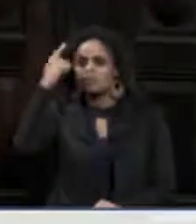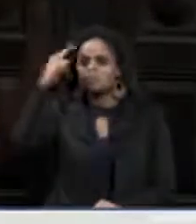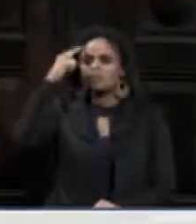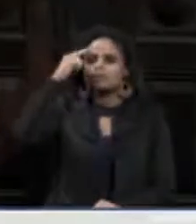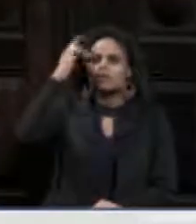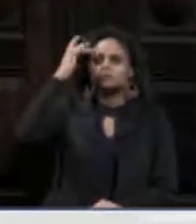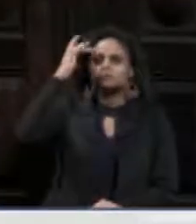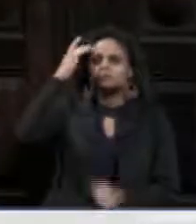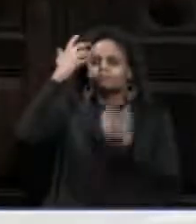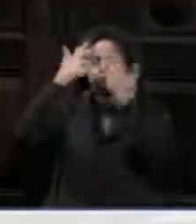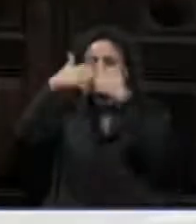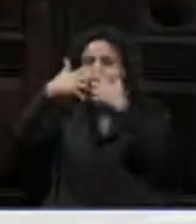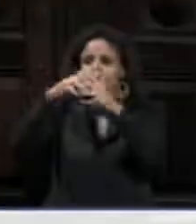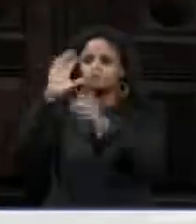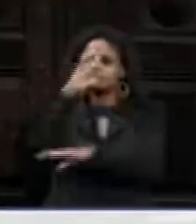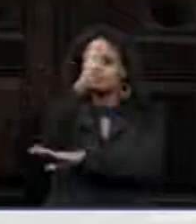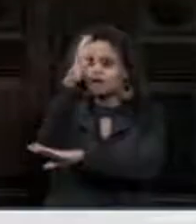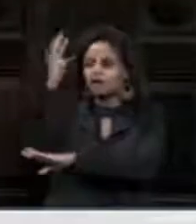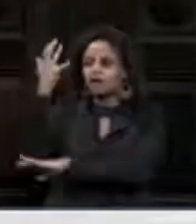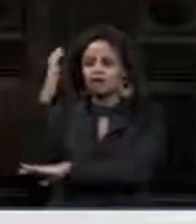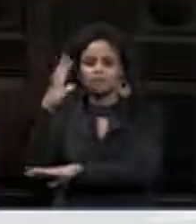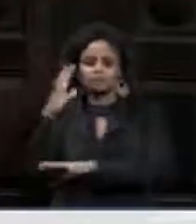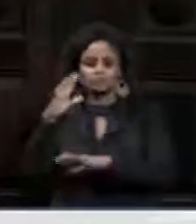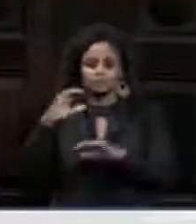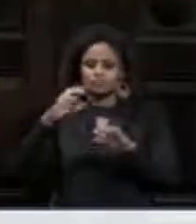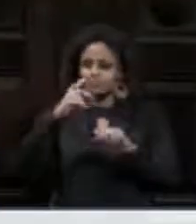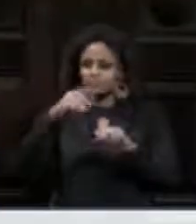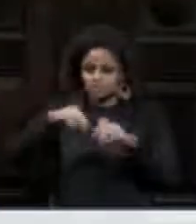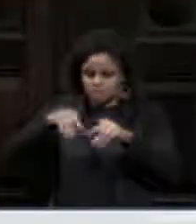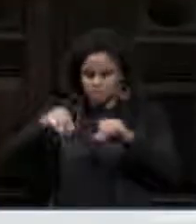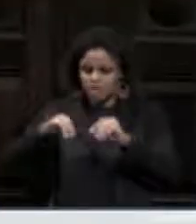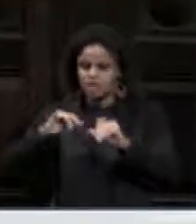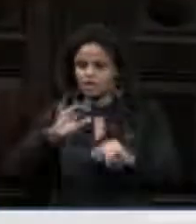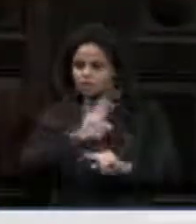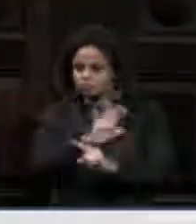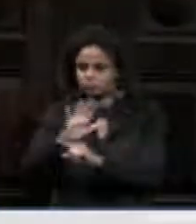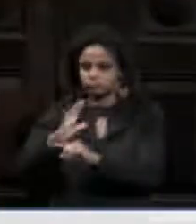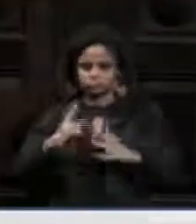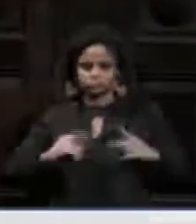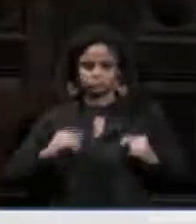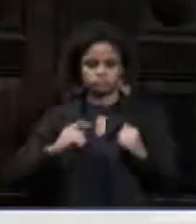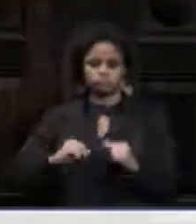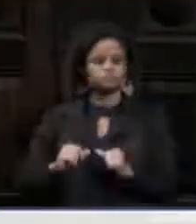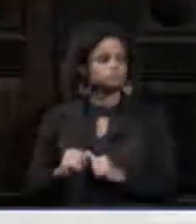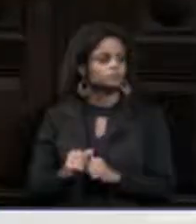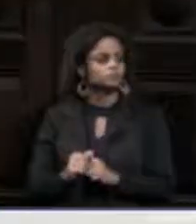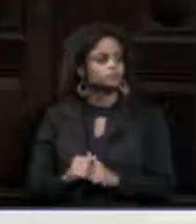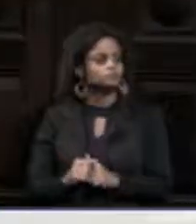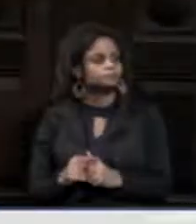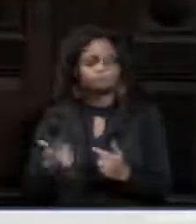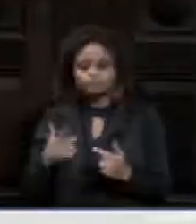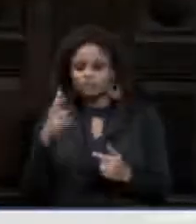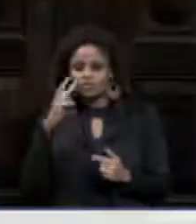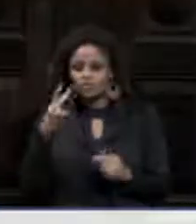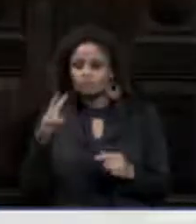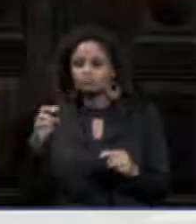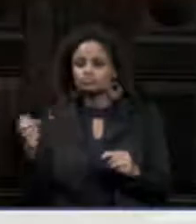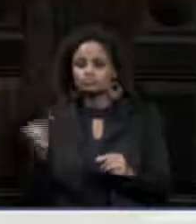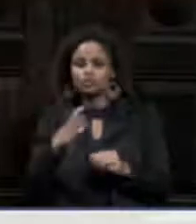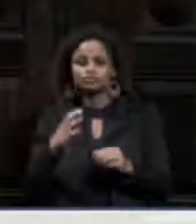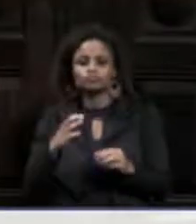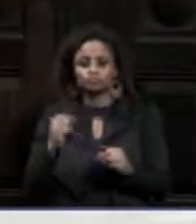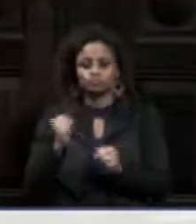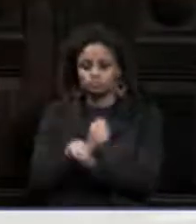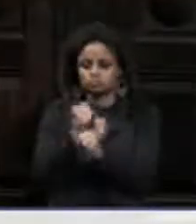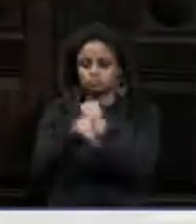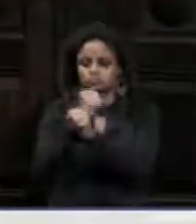mobilização, ganhamos estatutos fortes na defesa da preservação ambiental. Uma grande estrutura para